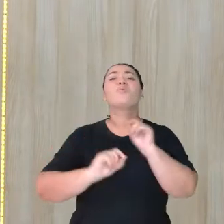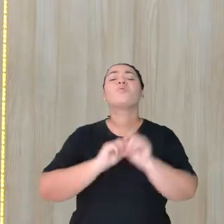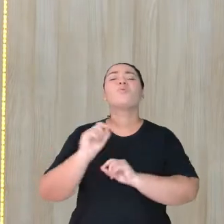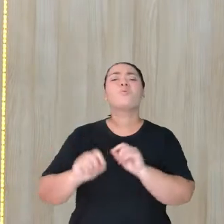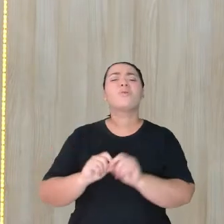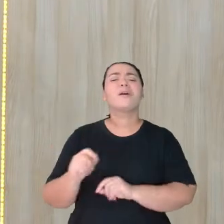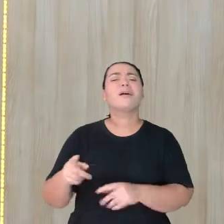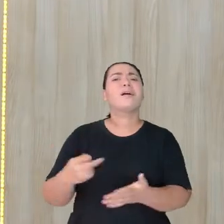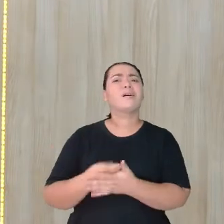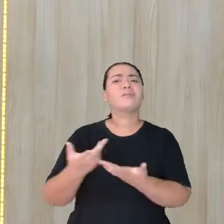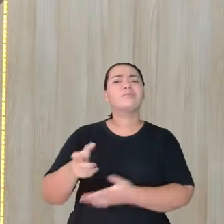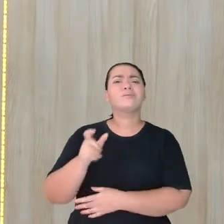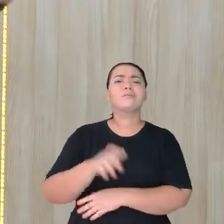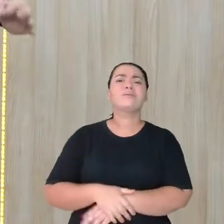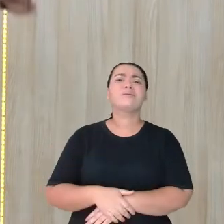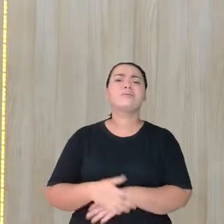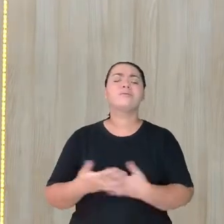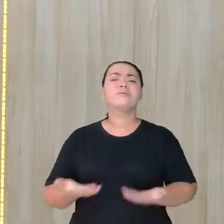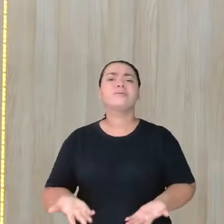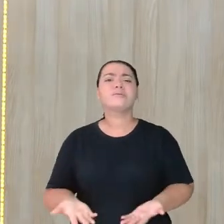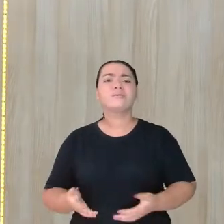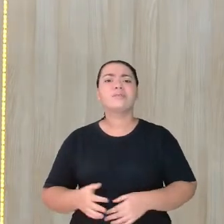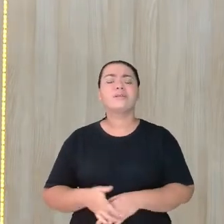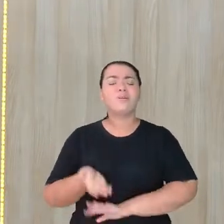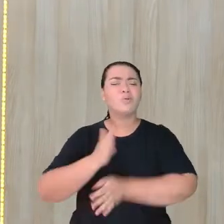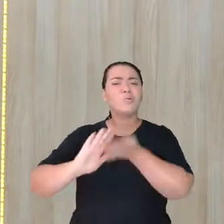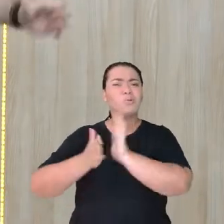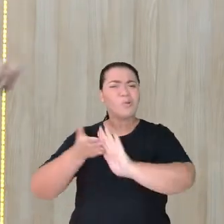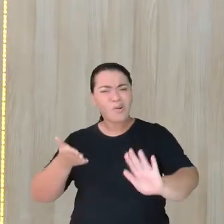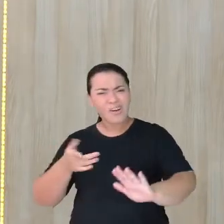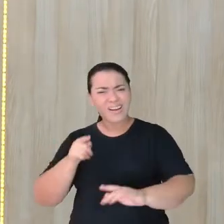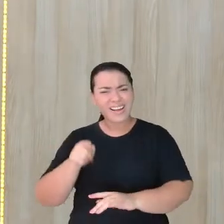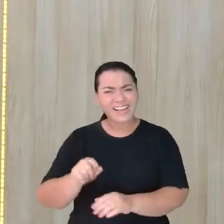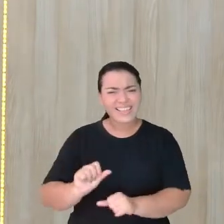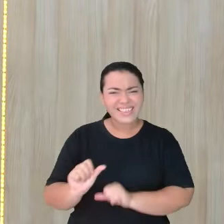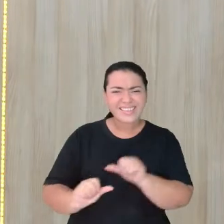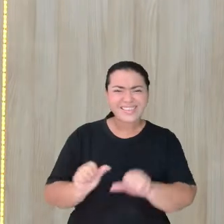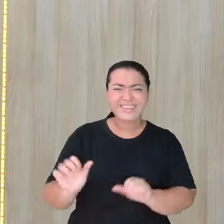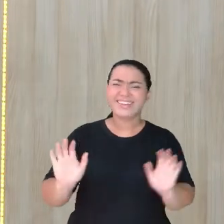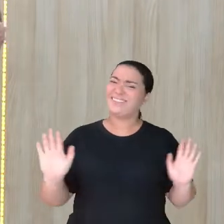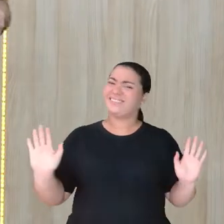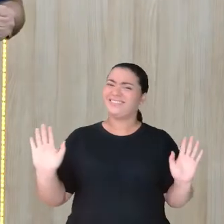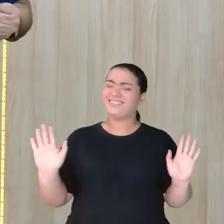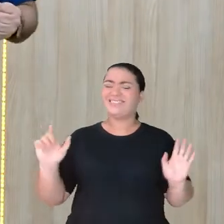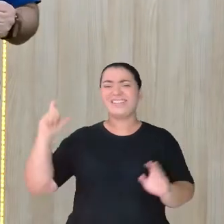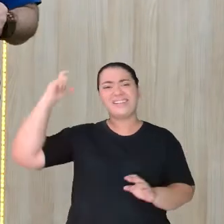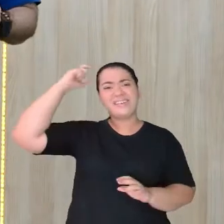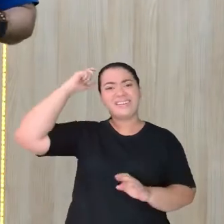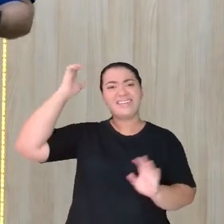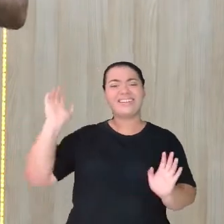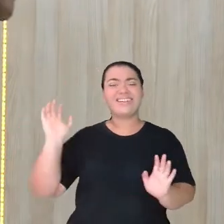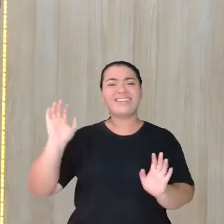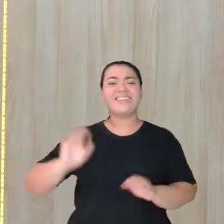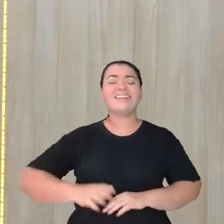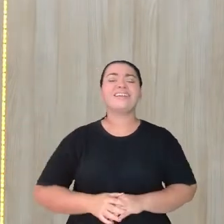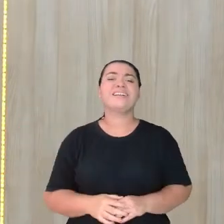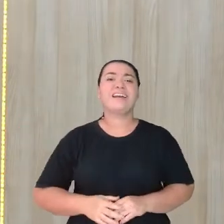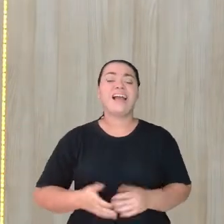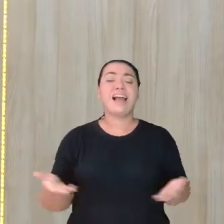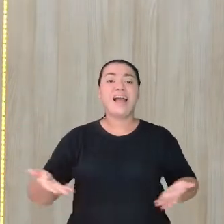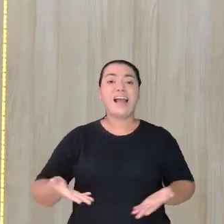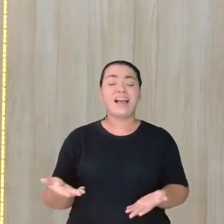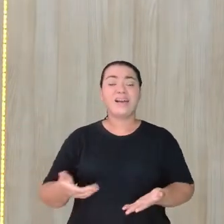que aconteceu com o Po? O Kung Fu Panda está diferente. E desde já, a gente